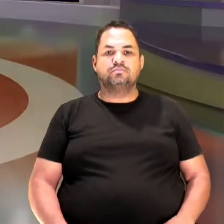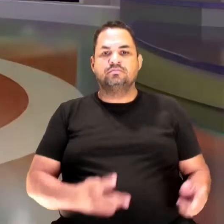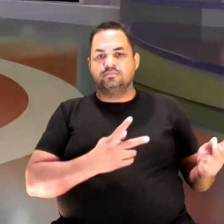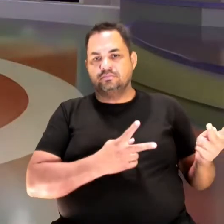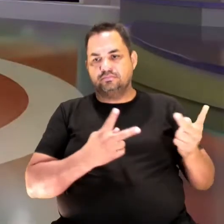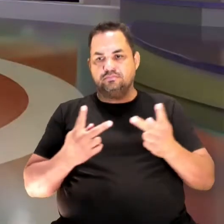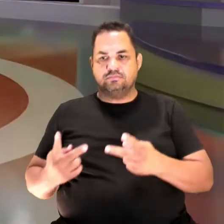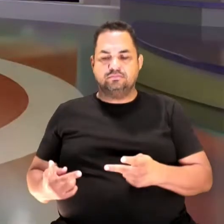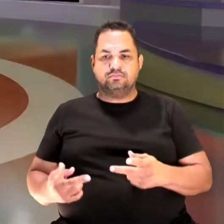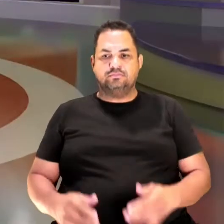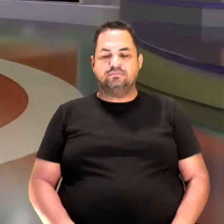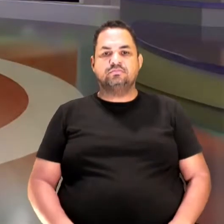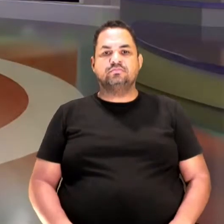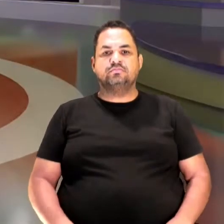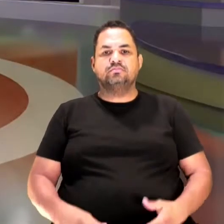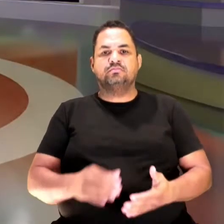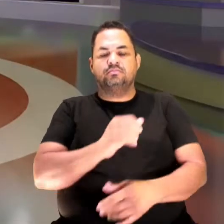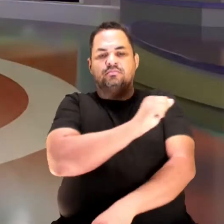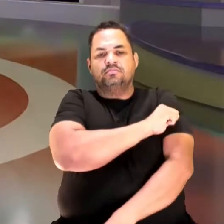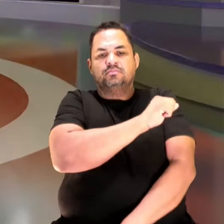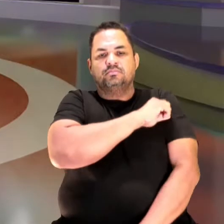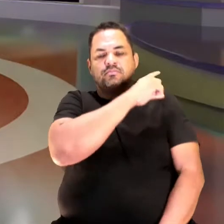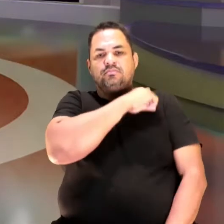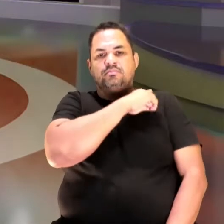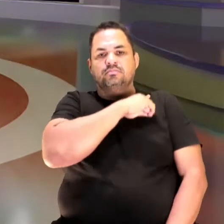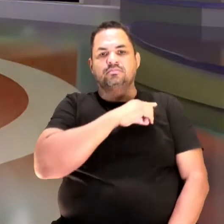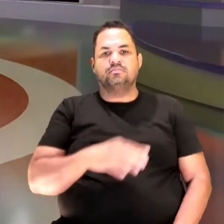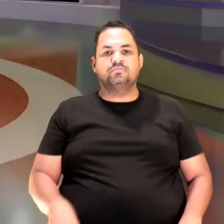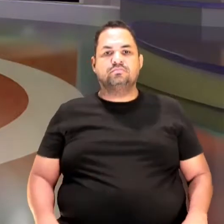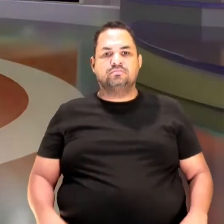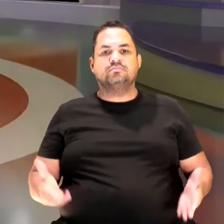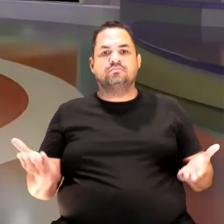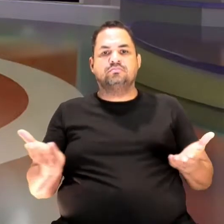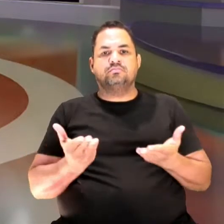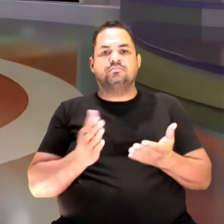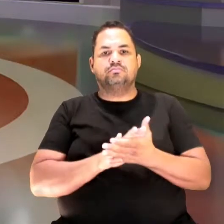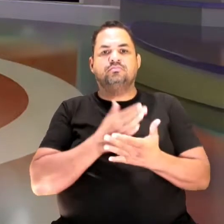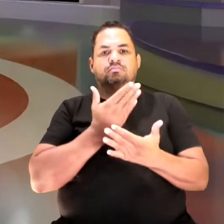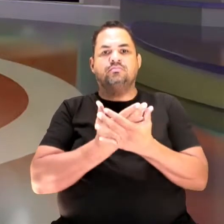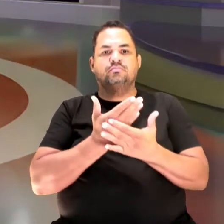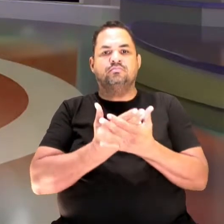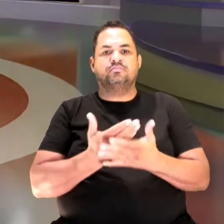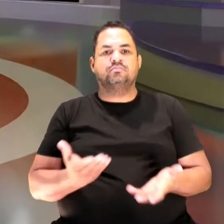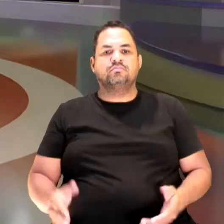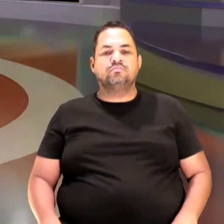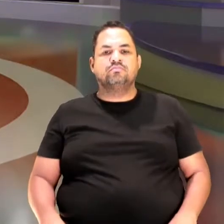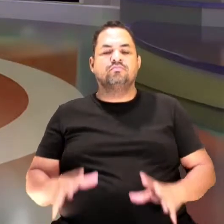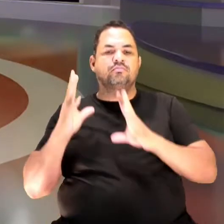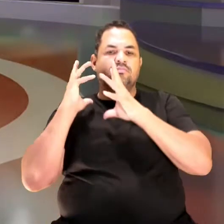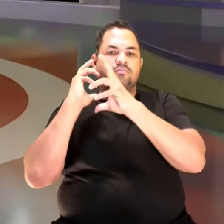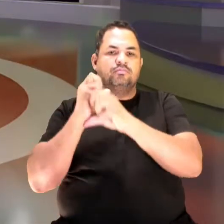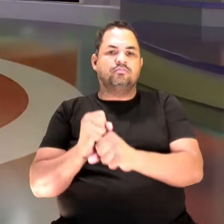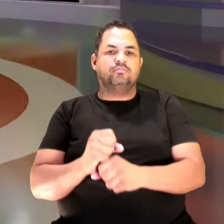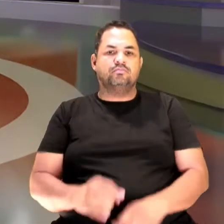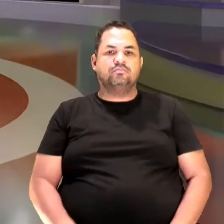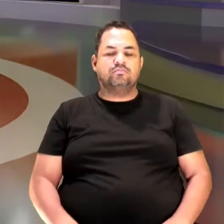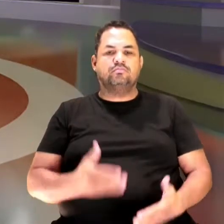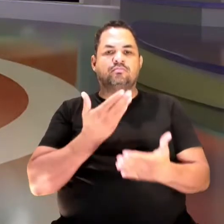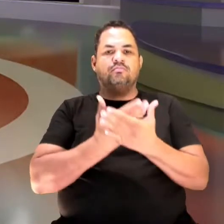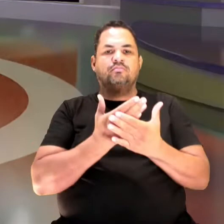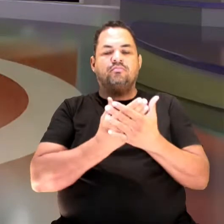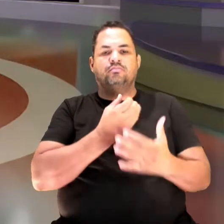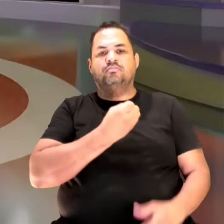welcome! Sejam todos muito bem-vindos, alunos do primeiro ano. Estamos hoje com a nossa aula de Review and Exercise sobre a